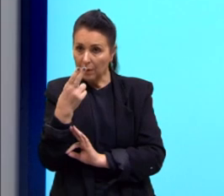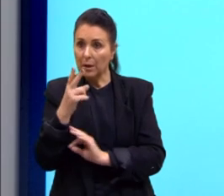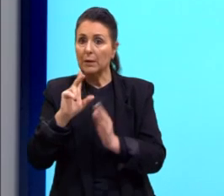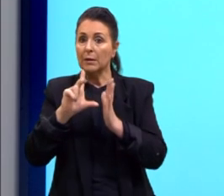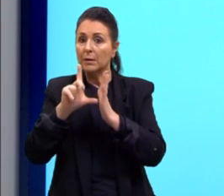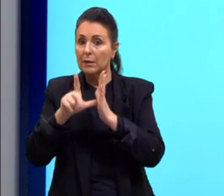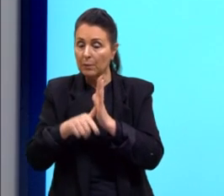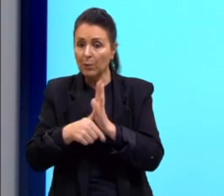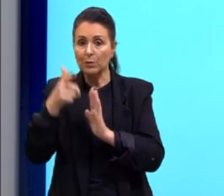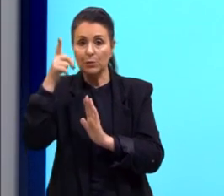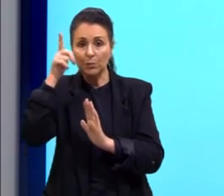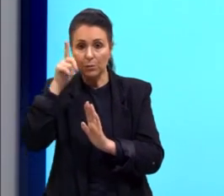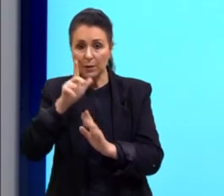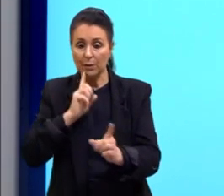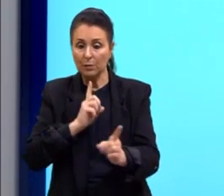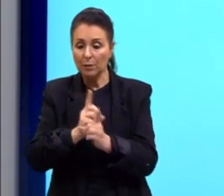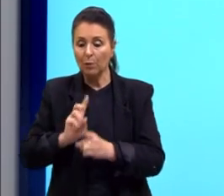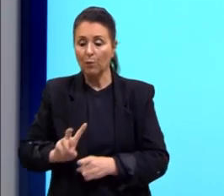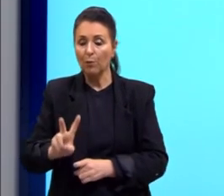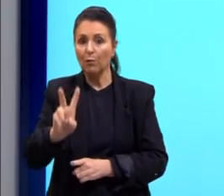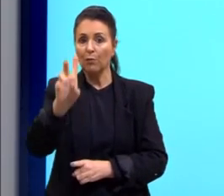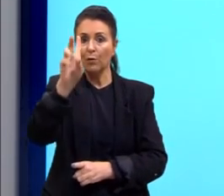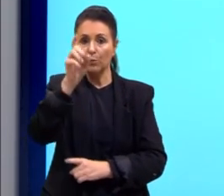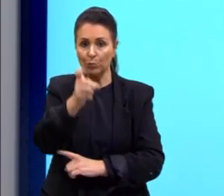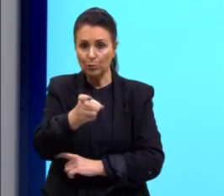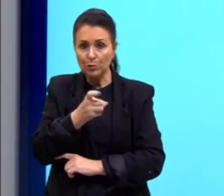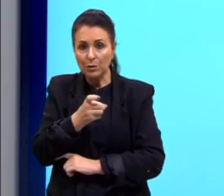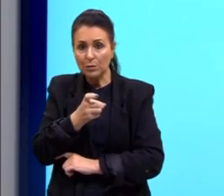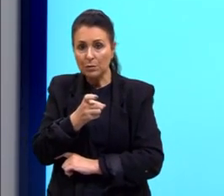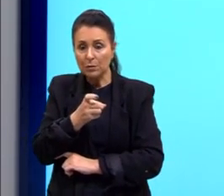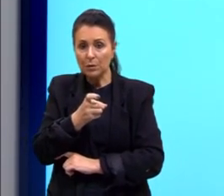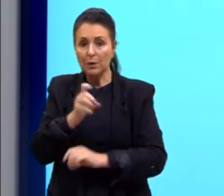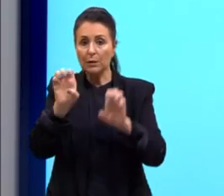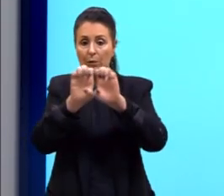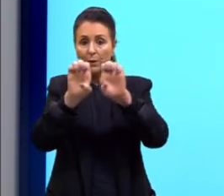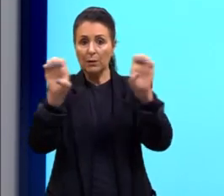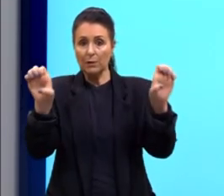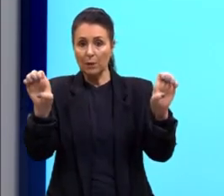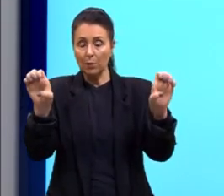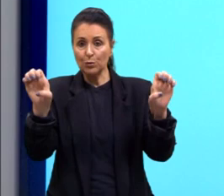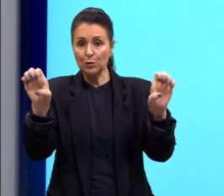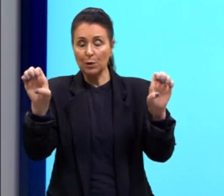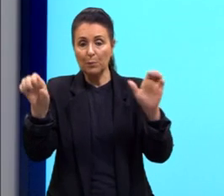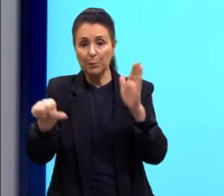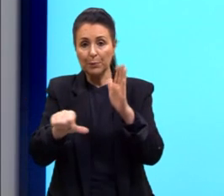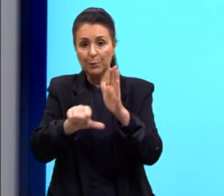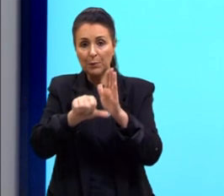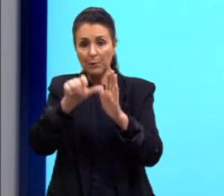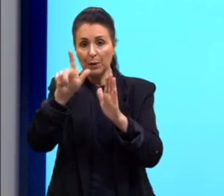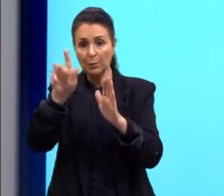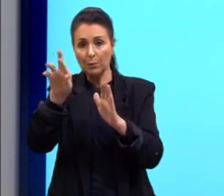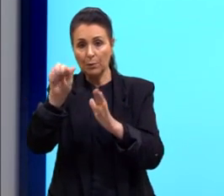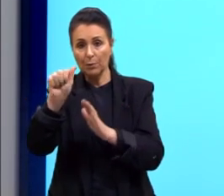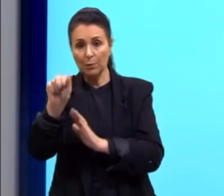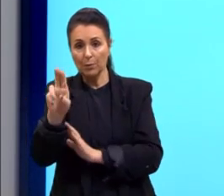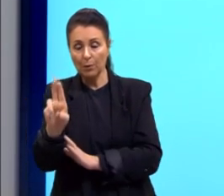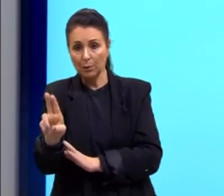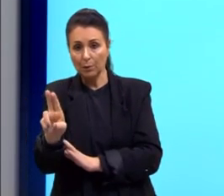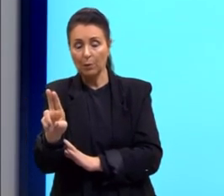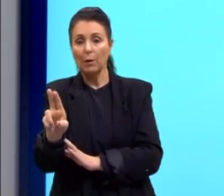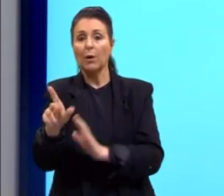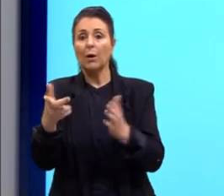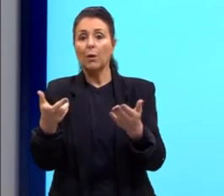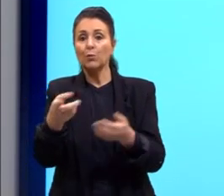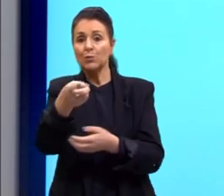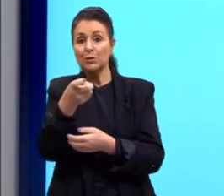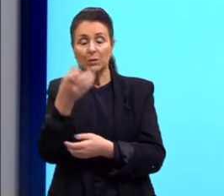determinar então o valor de X ali nós temos uma equação de primeiro grau nós vamos determinar o valor da variável